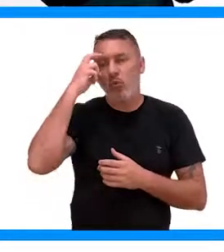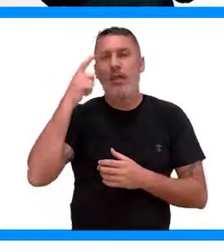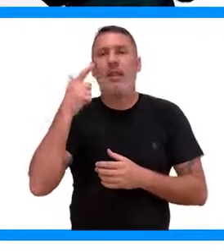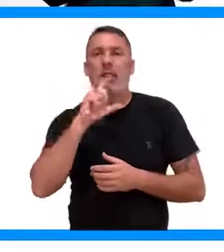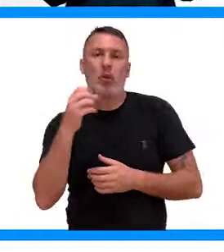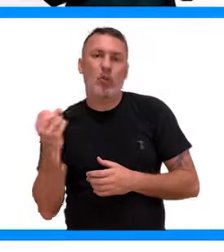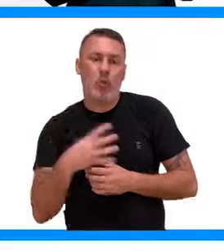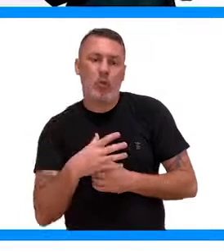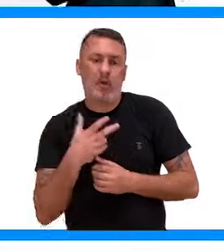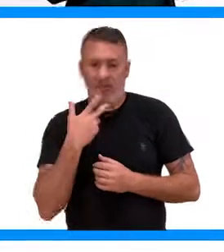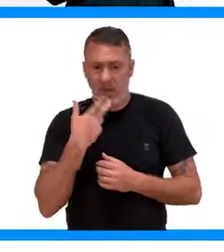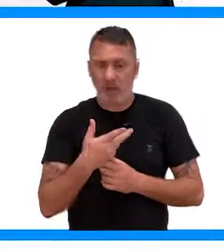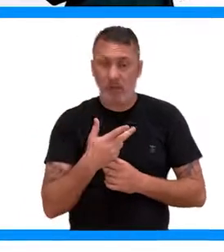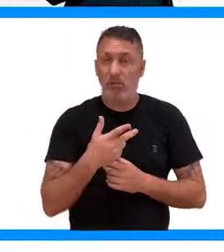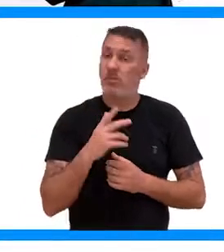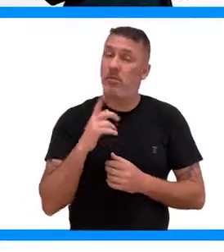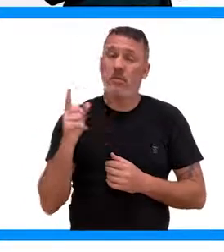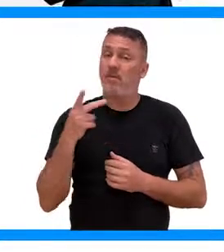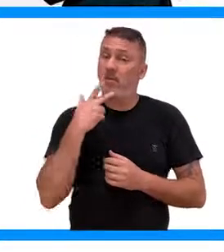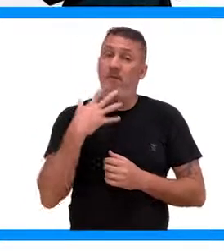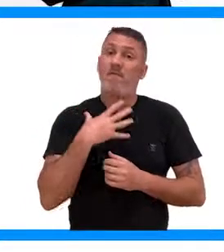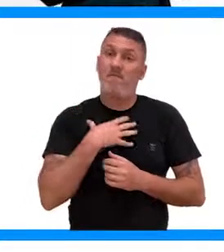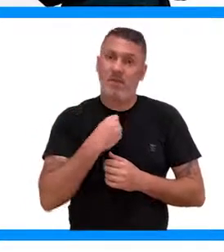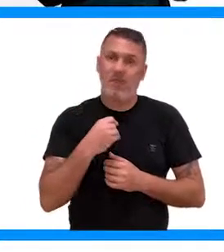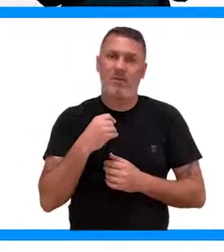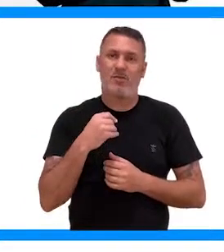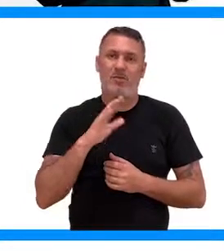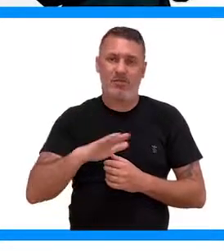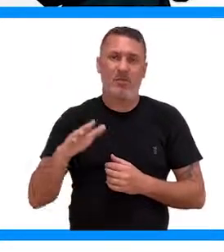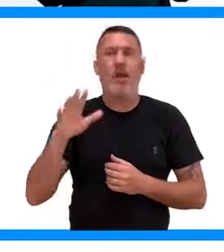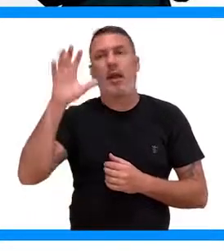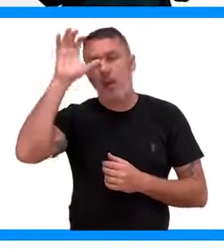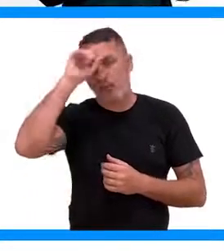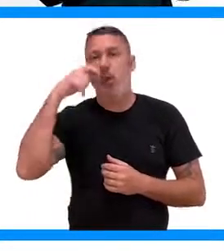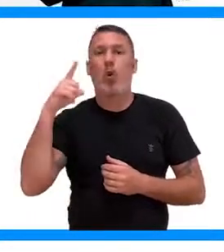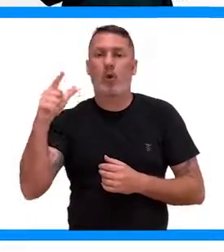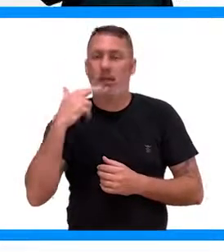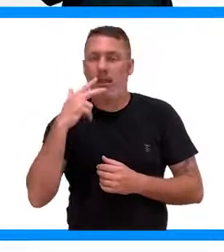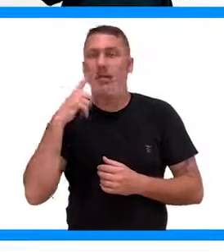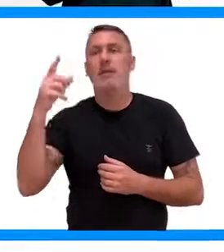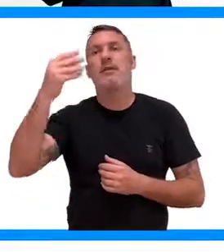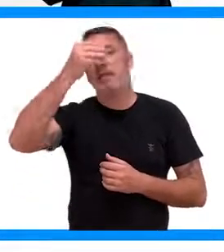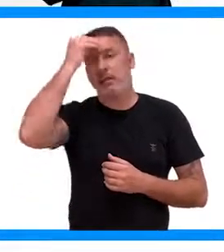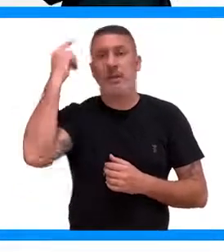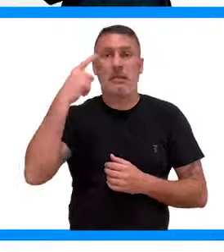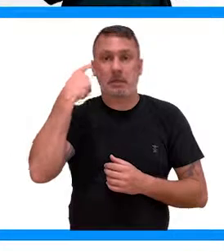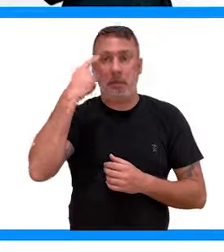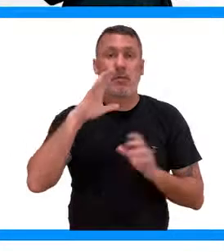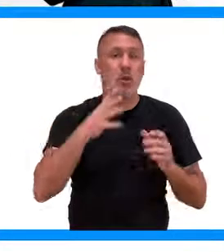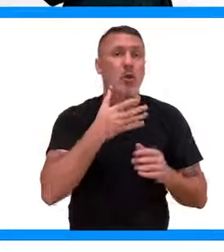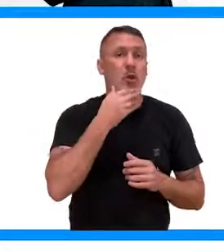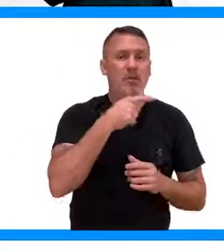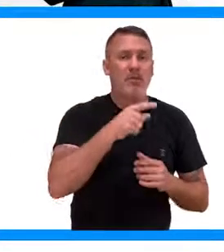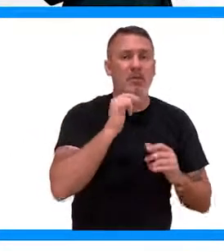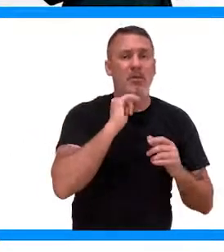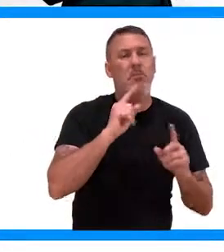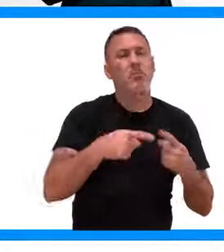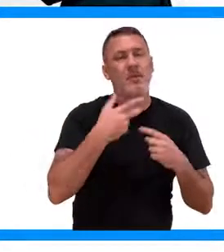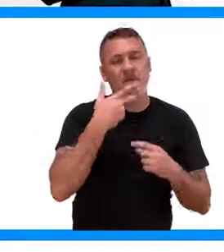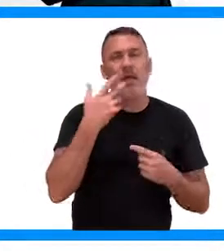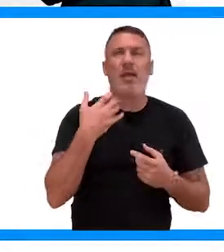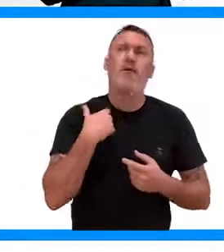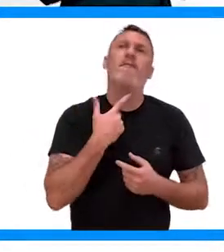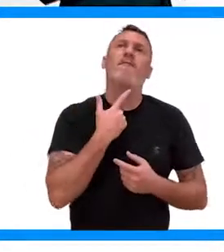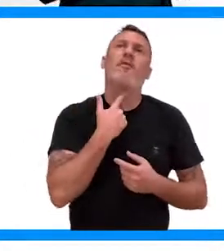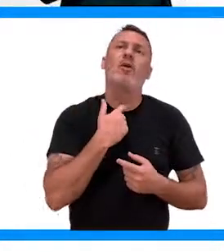outra língua. Ele fala que os filhos dele aprenderam um outro idioma e que esqueceram o espanhol, mas ele não fala que ele tem